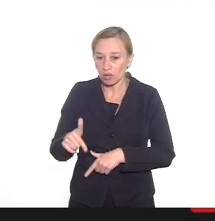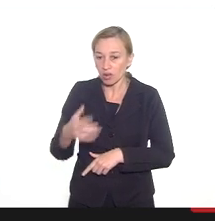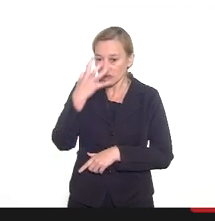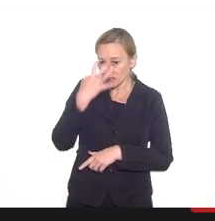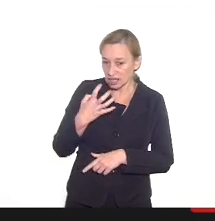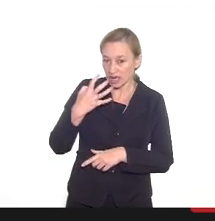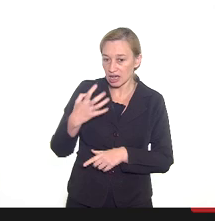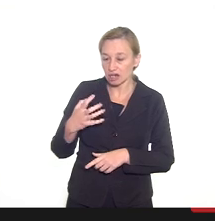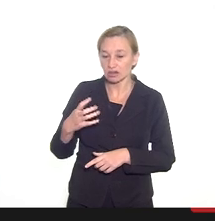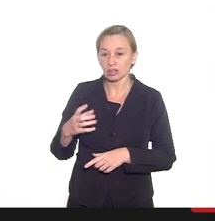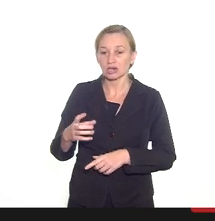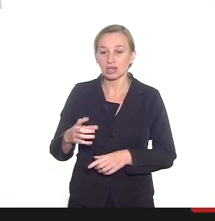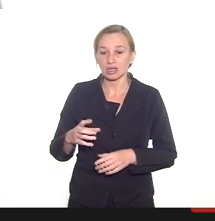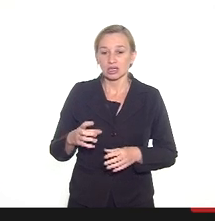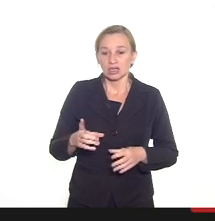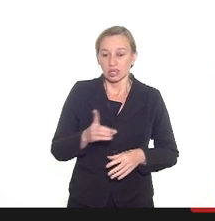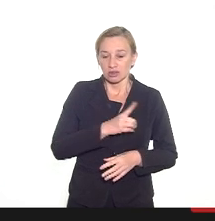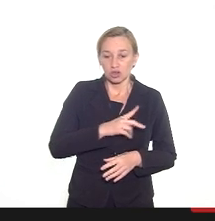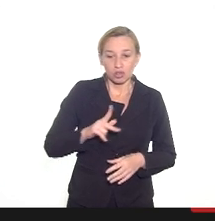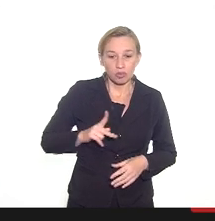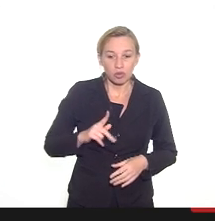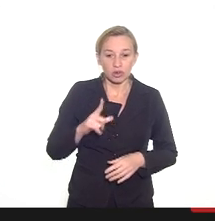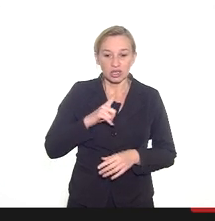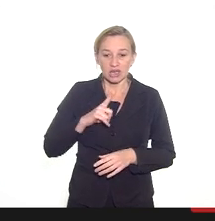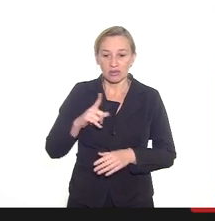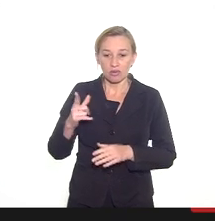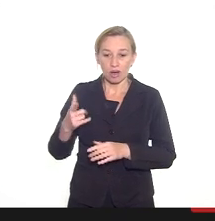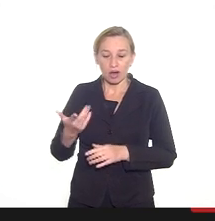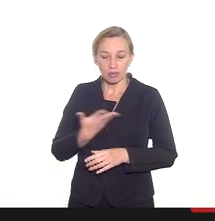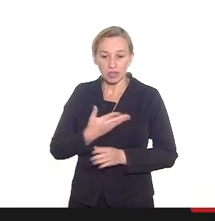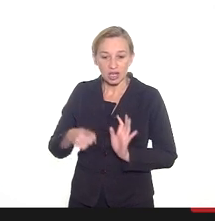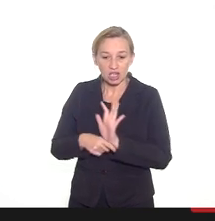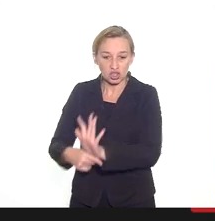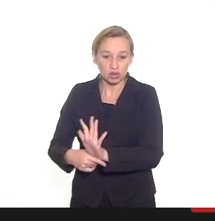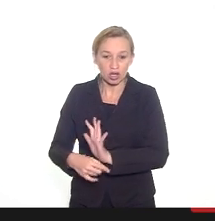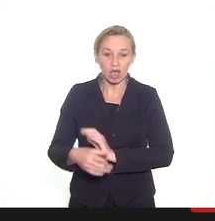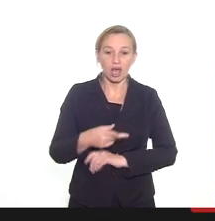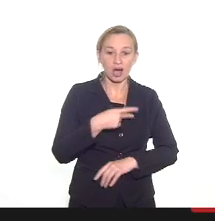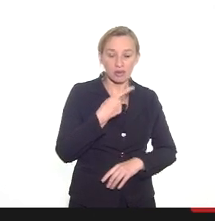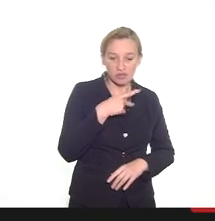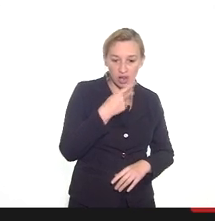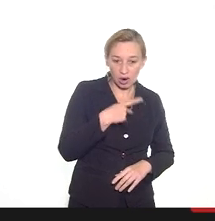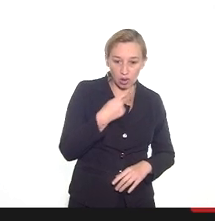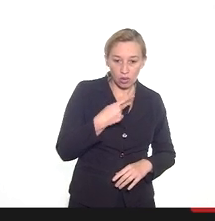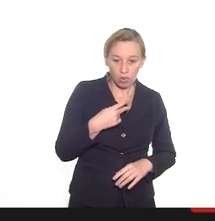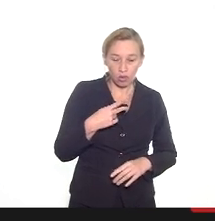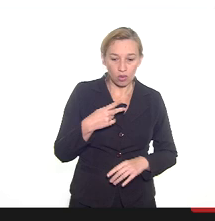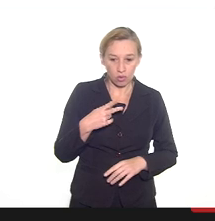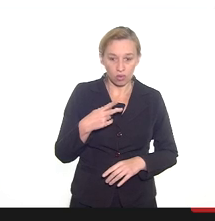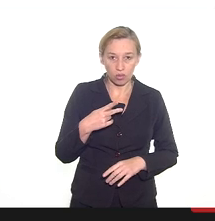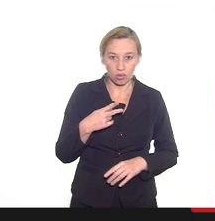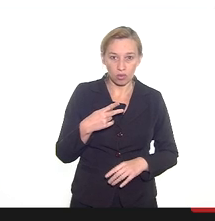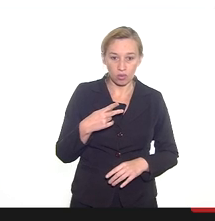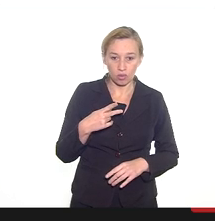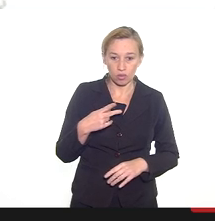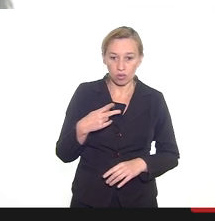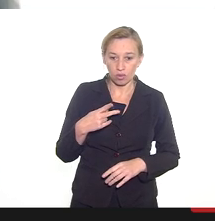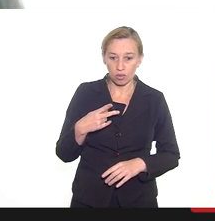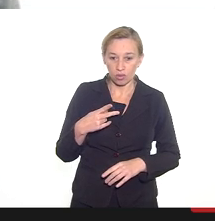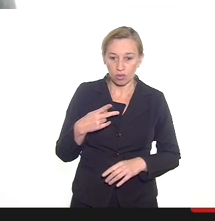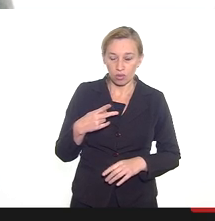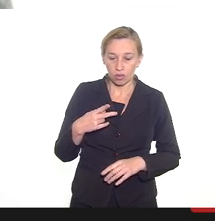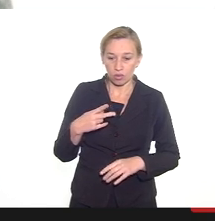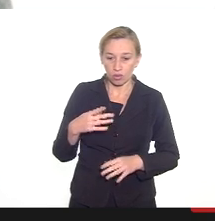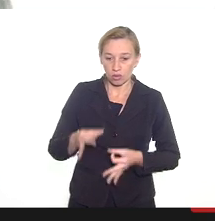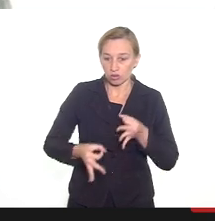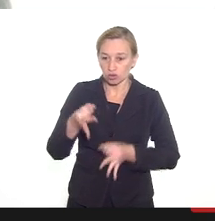outra colega que atuou, uma situação que o depoimento da vítima em audiência foi anulado por 3 vezes, porque